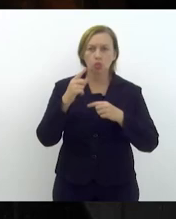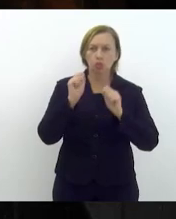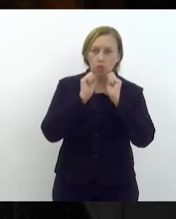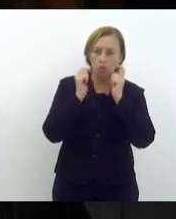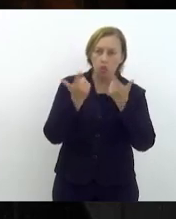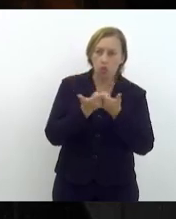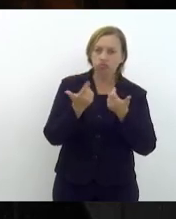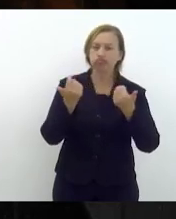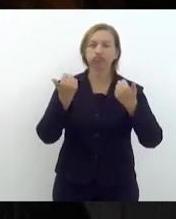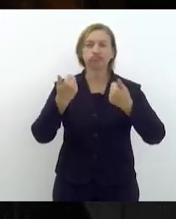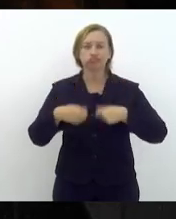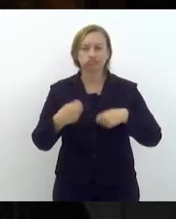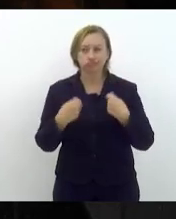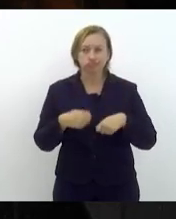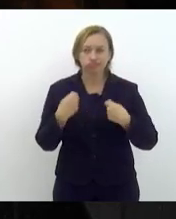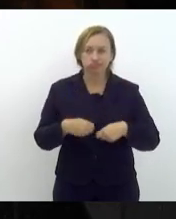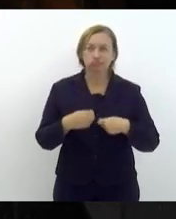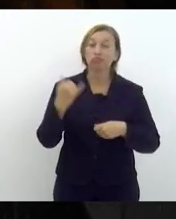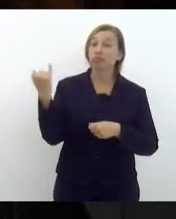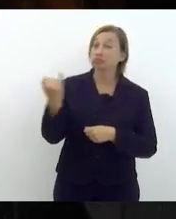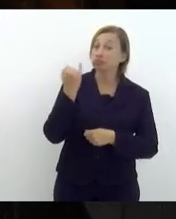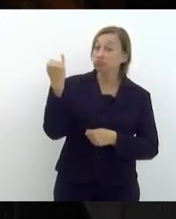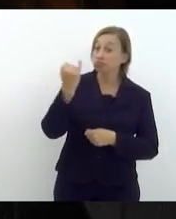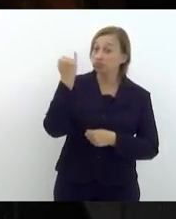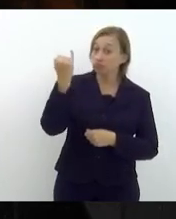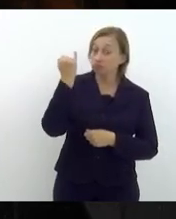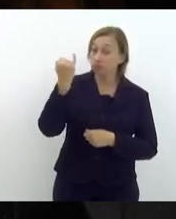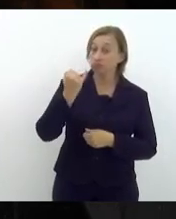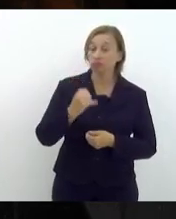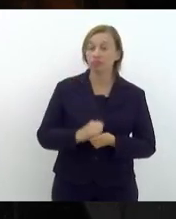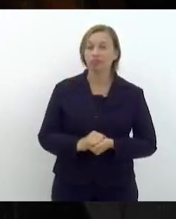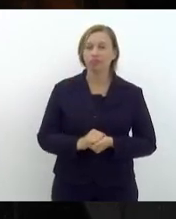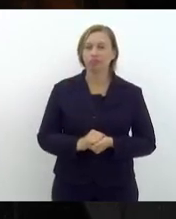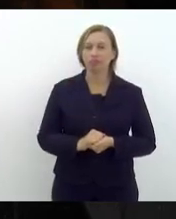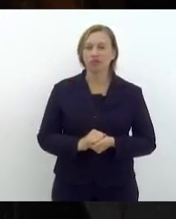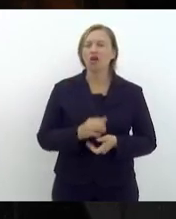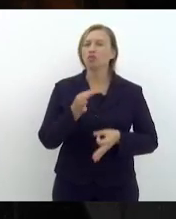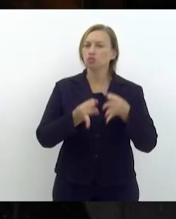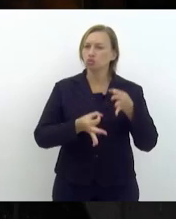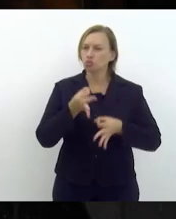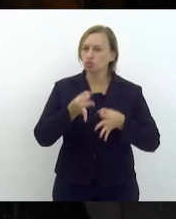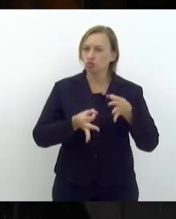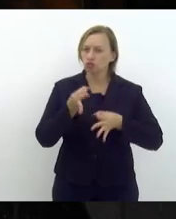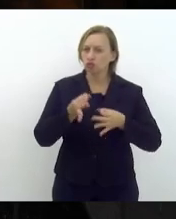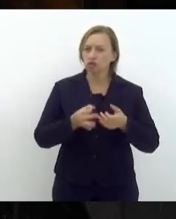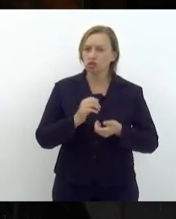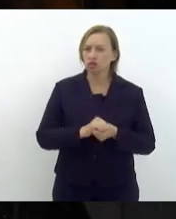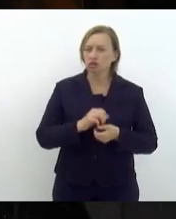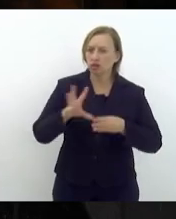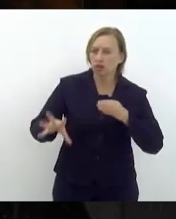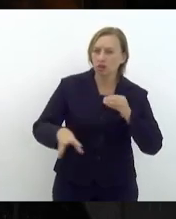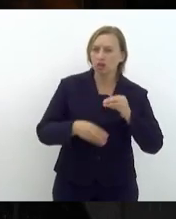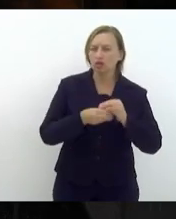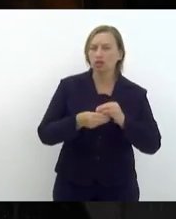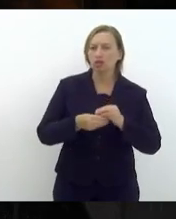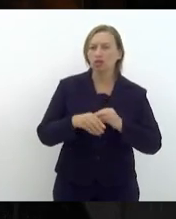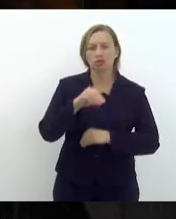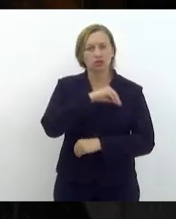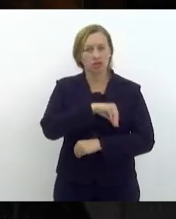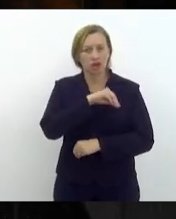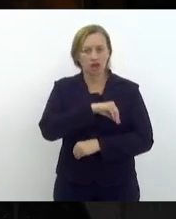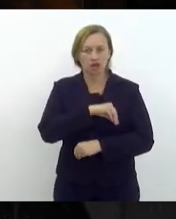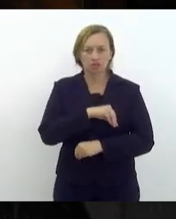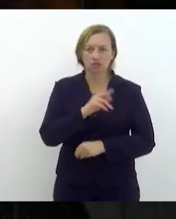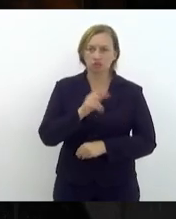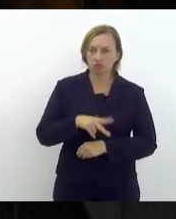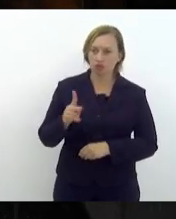a necessidade a importância a medida de Justiça de implementação do piso Nacional do